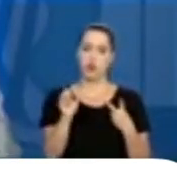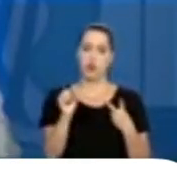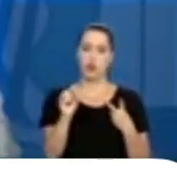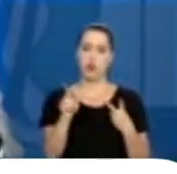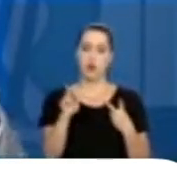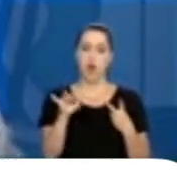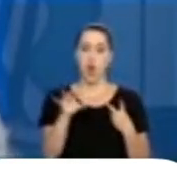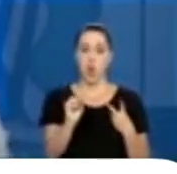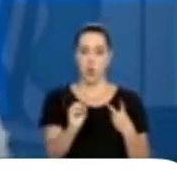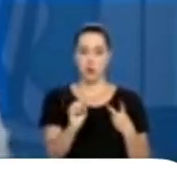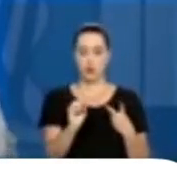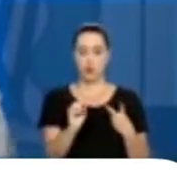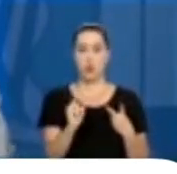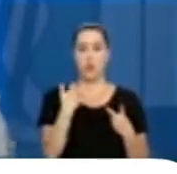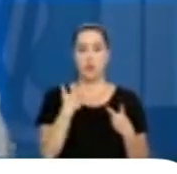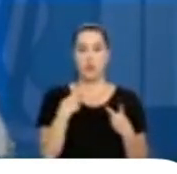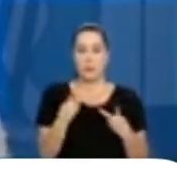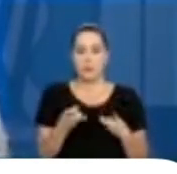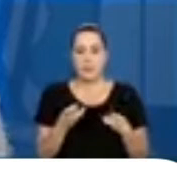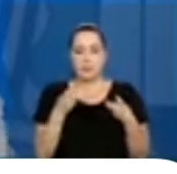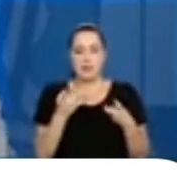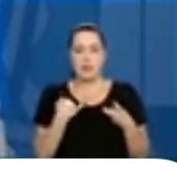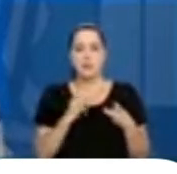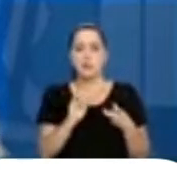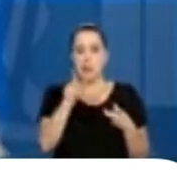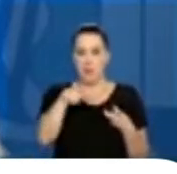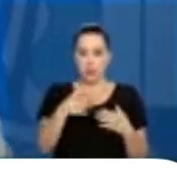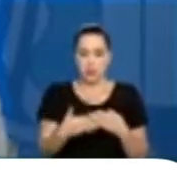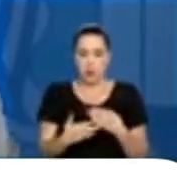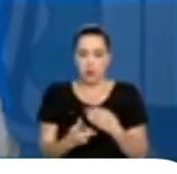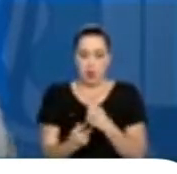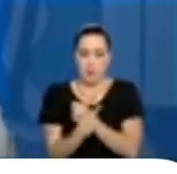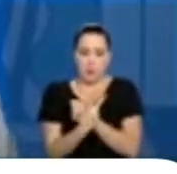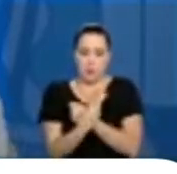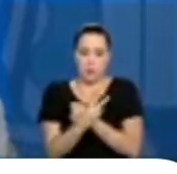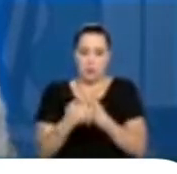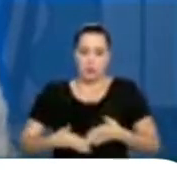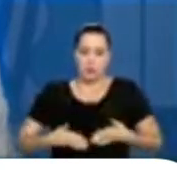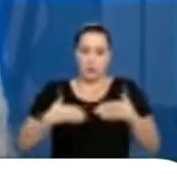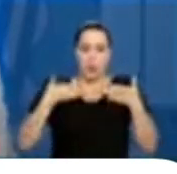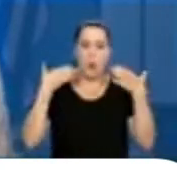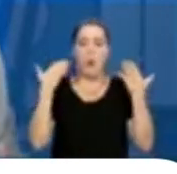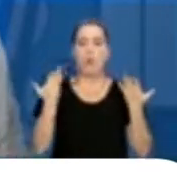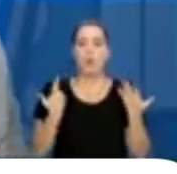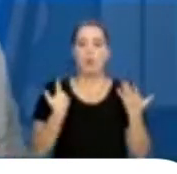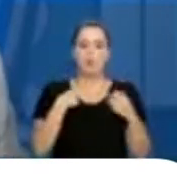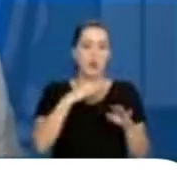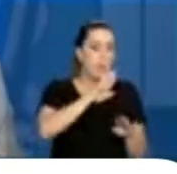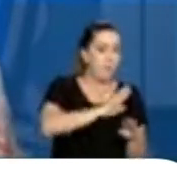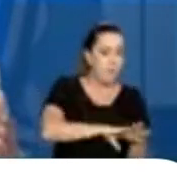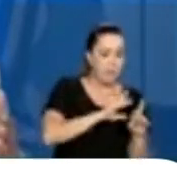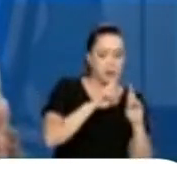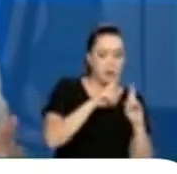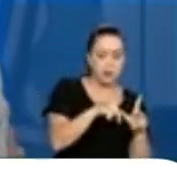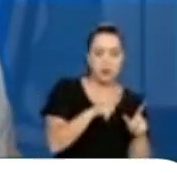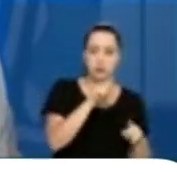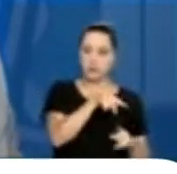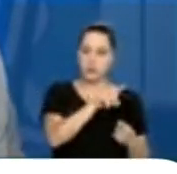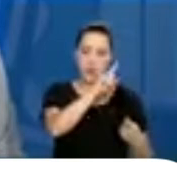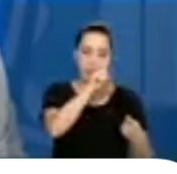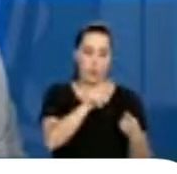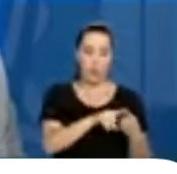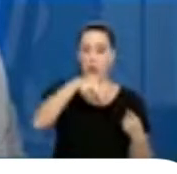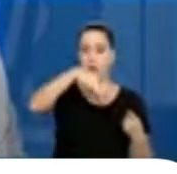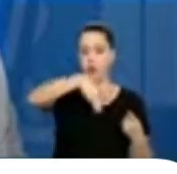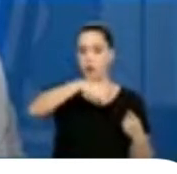proteção que o corpo desenvolveu a partir da exposição ao vírus. Eles são de momentos diferentes. O teste